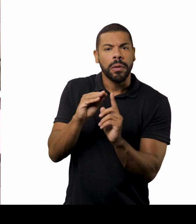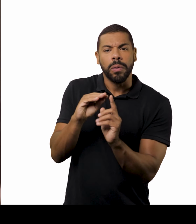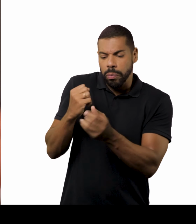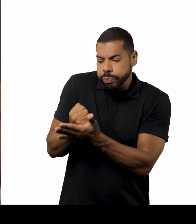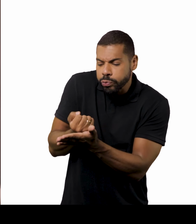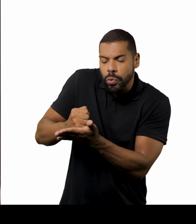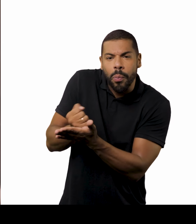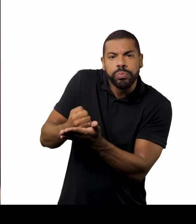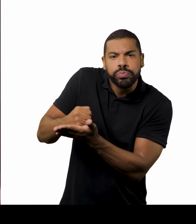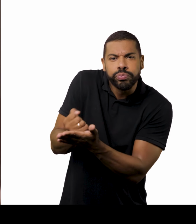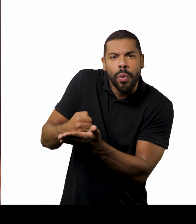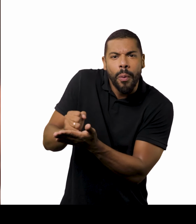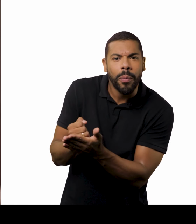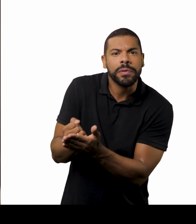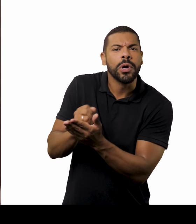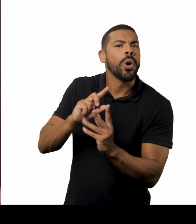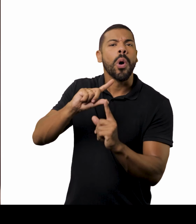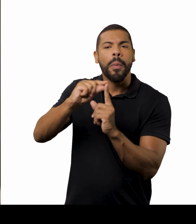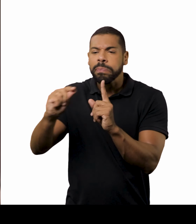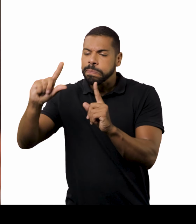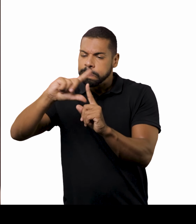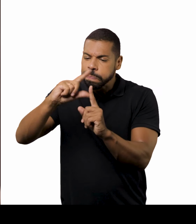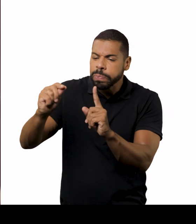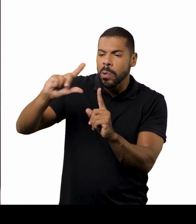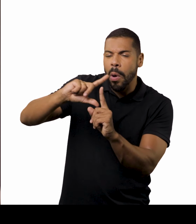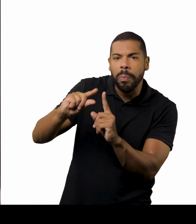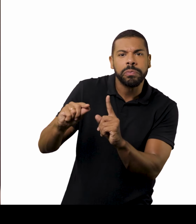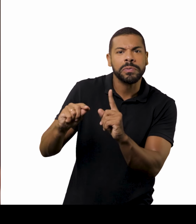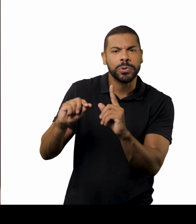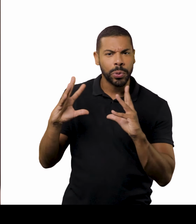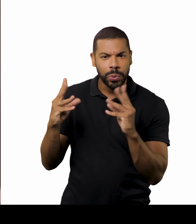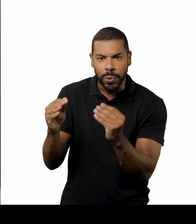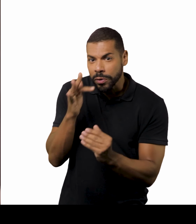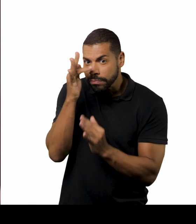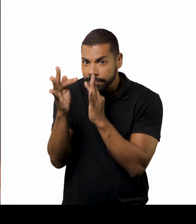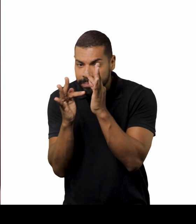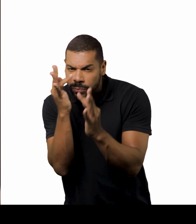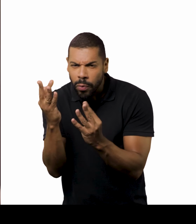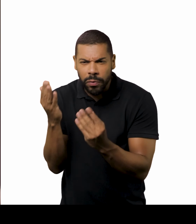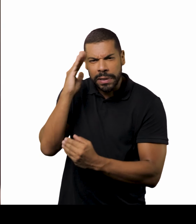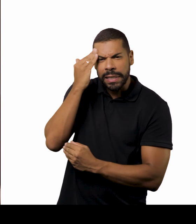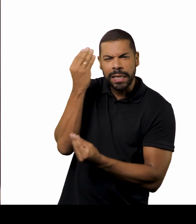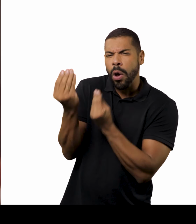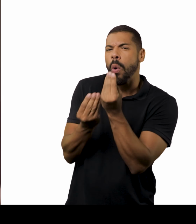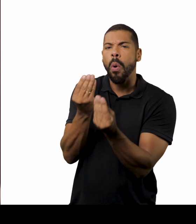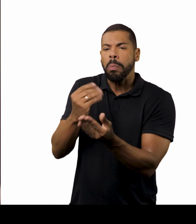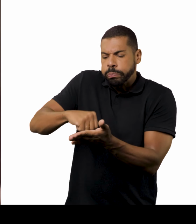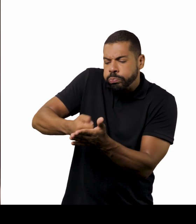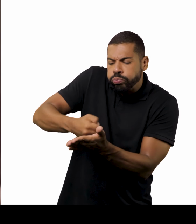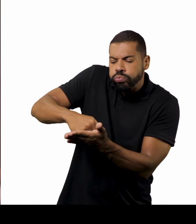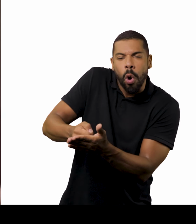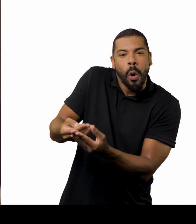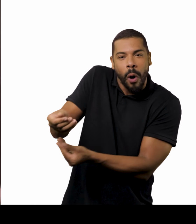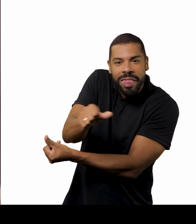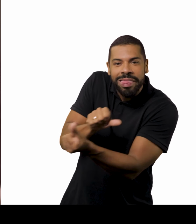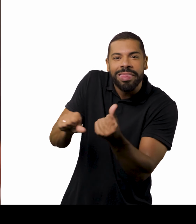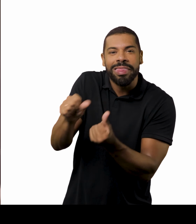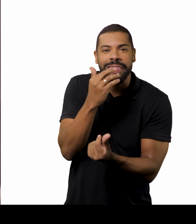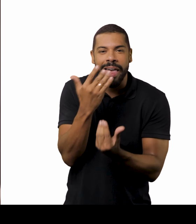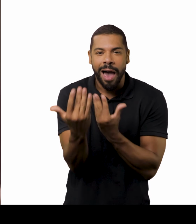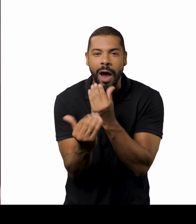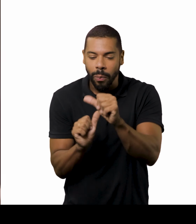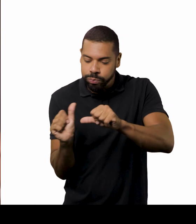plantas. E resolvi viajar pelo Brasil pesquisando plantas tintórias, esses rituais, né? Fui entendendo um lugar muito importante